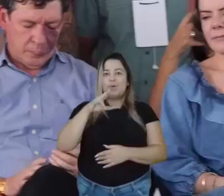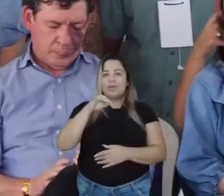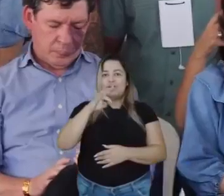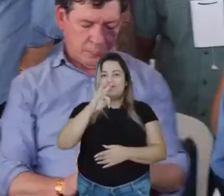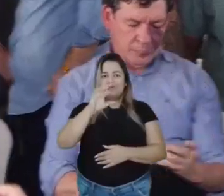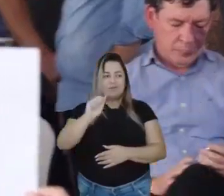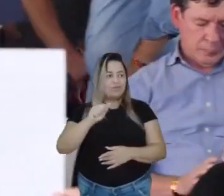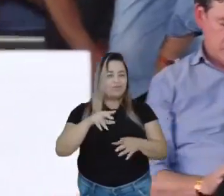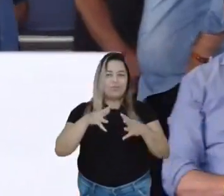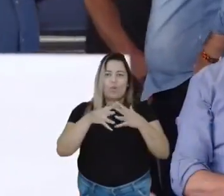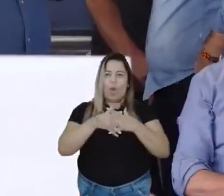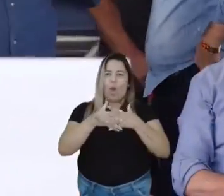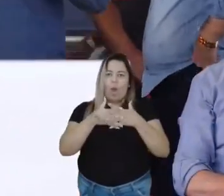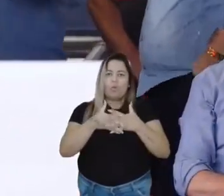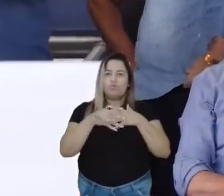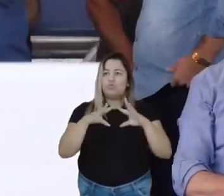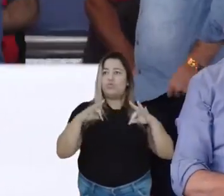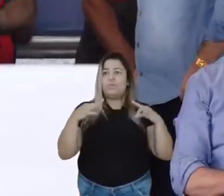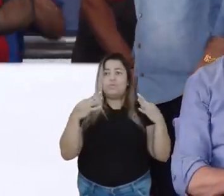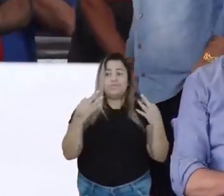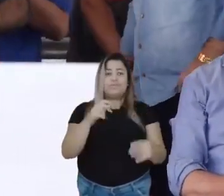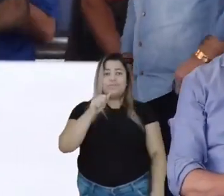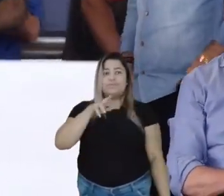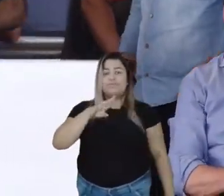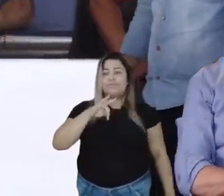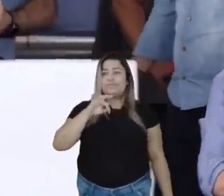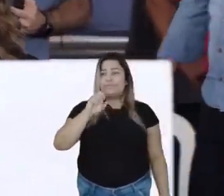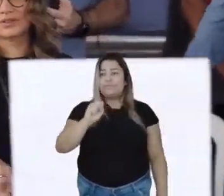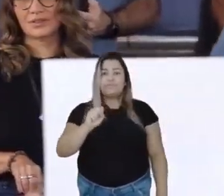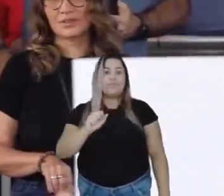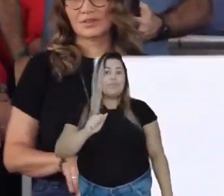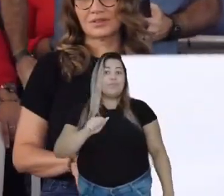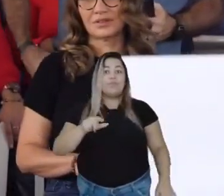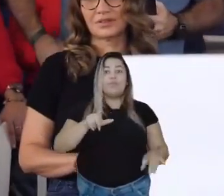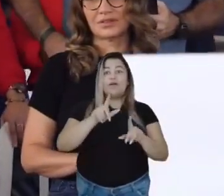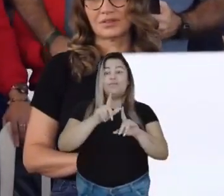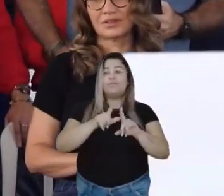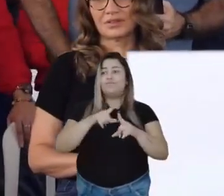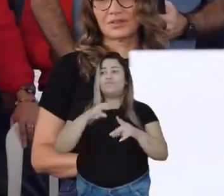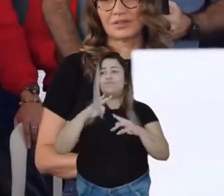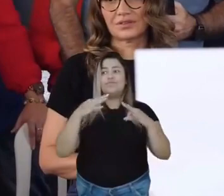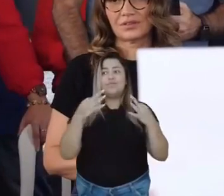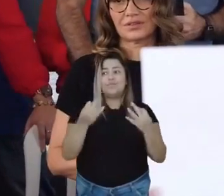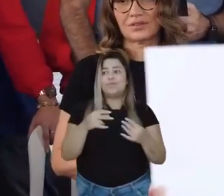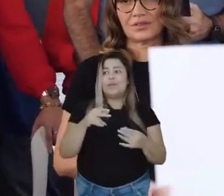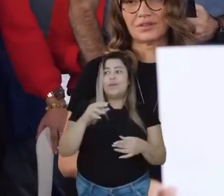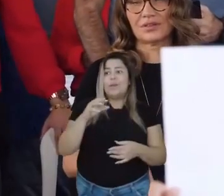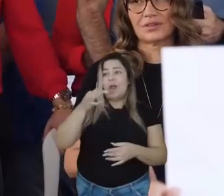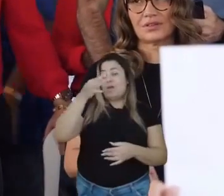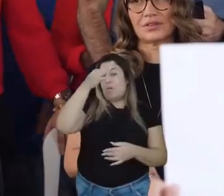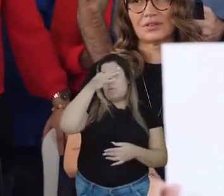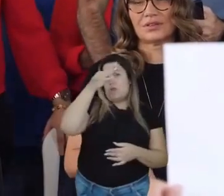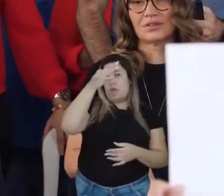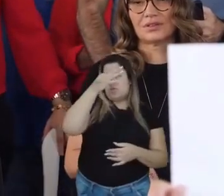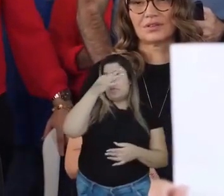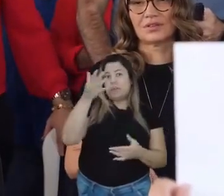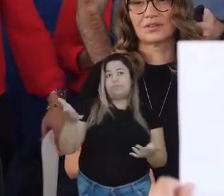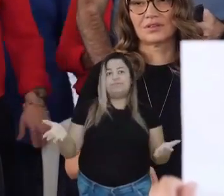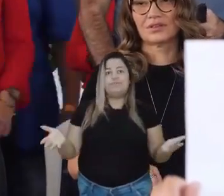artista é tudo antifamília. Ele acha que artista é tudo antievangélico. Não! Artista é